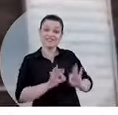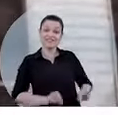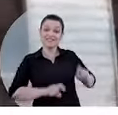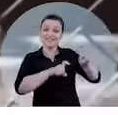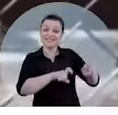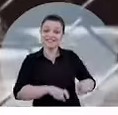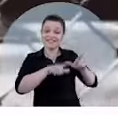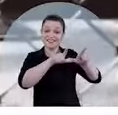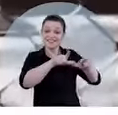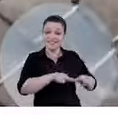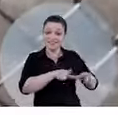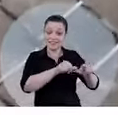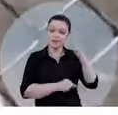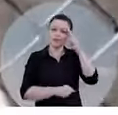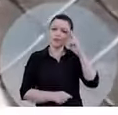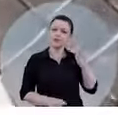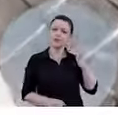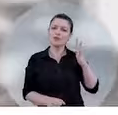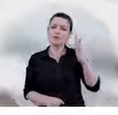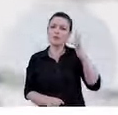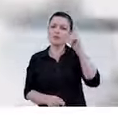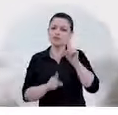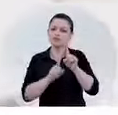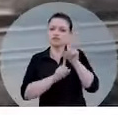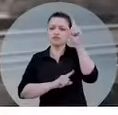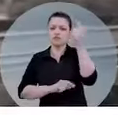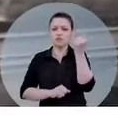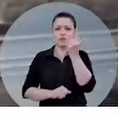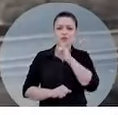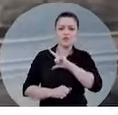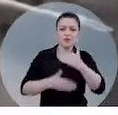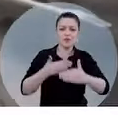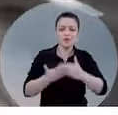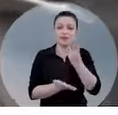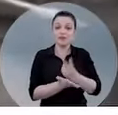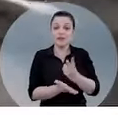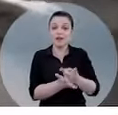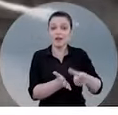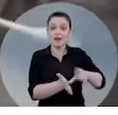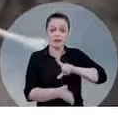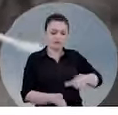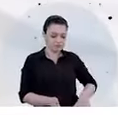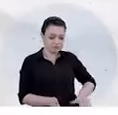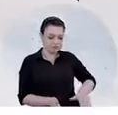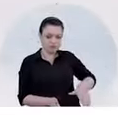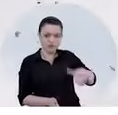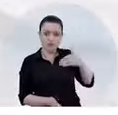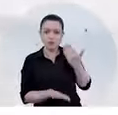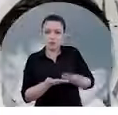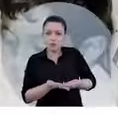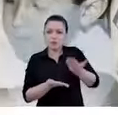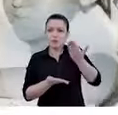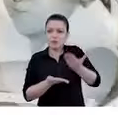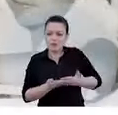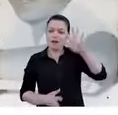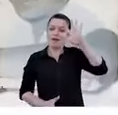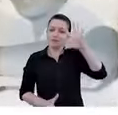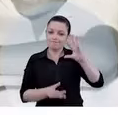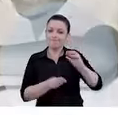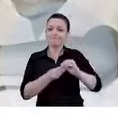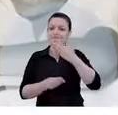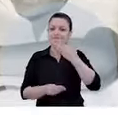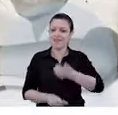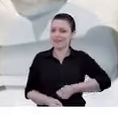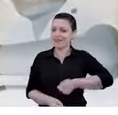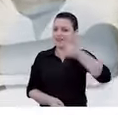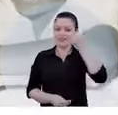do interior, que sonhava ser alguém com futuro promissor. Desde cedo com os livros na mão, entendeu que